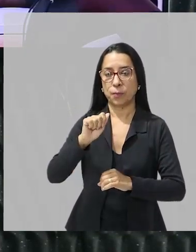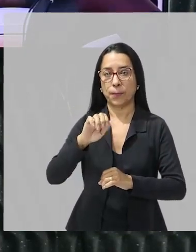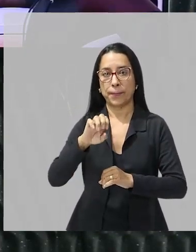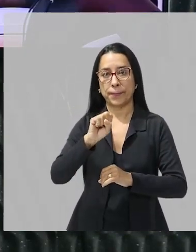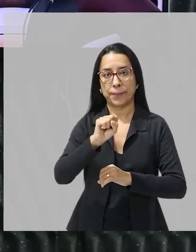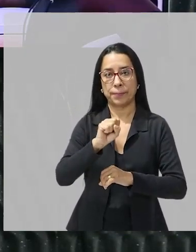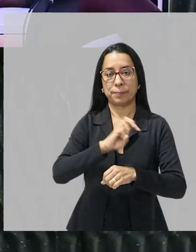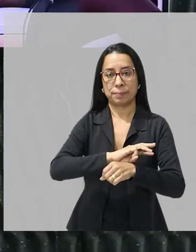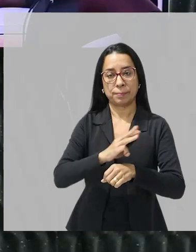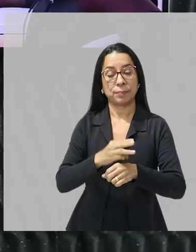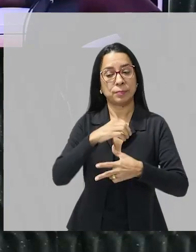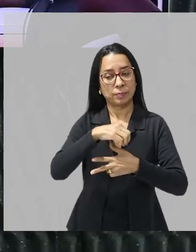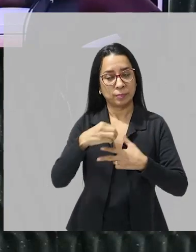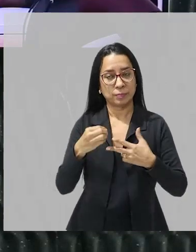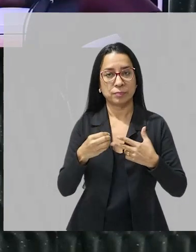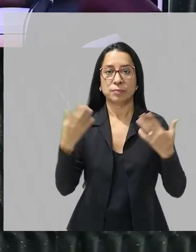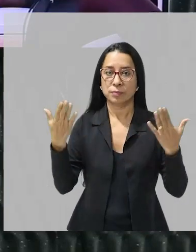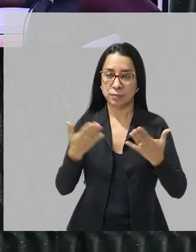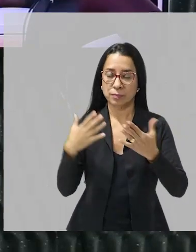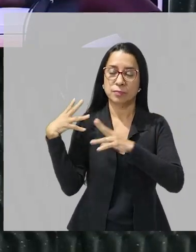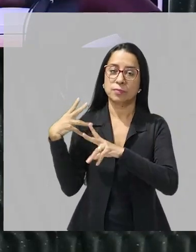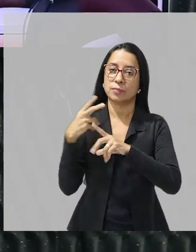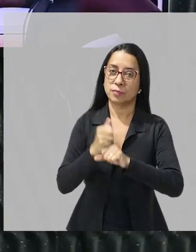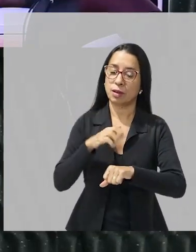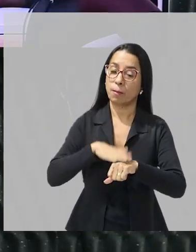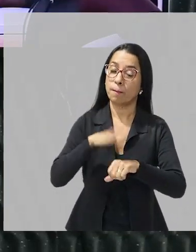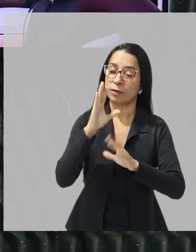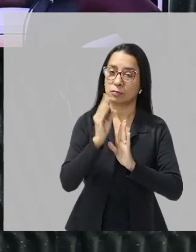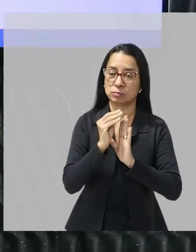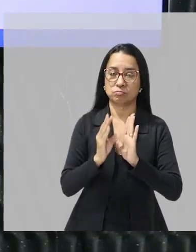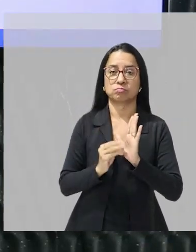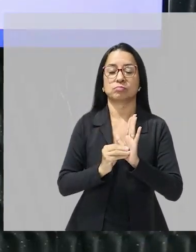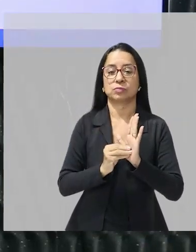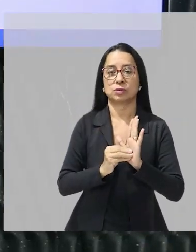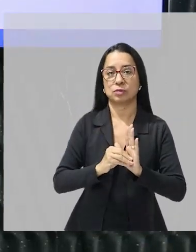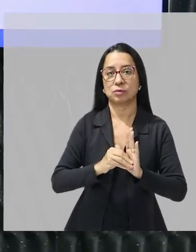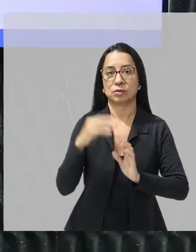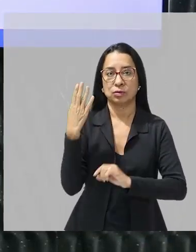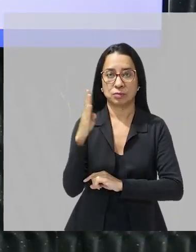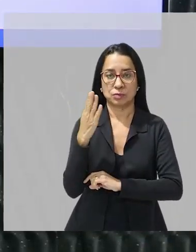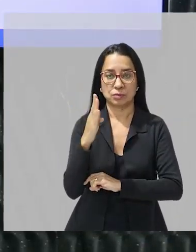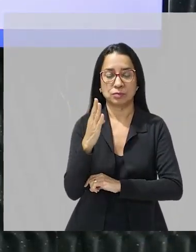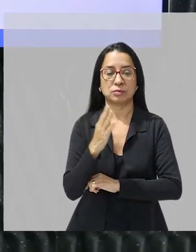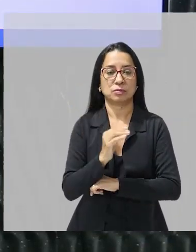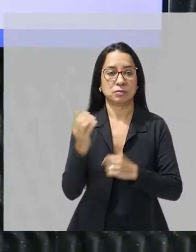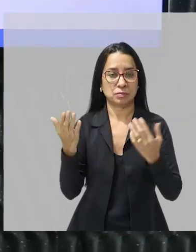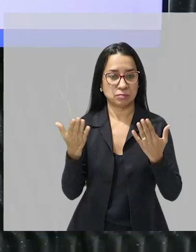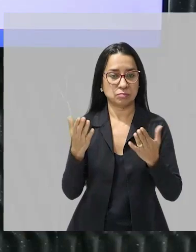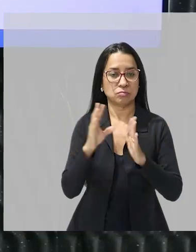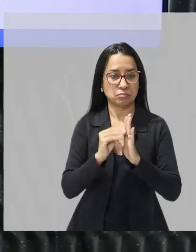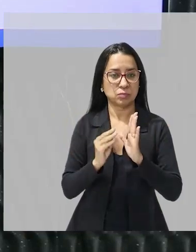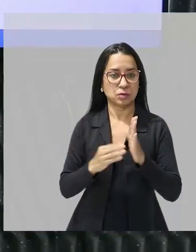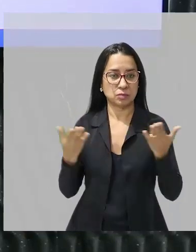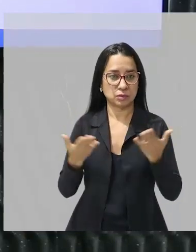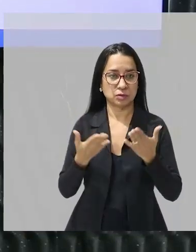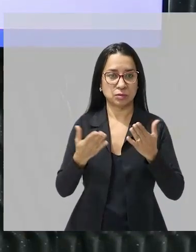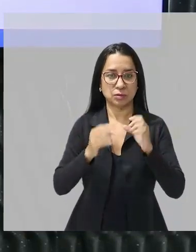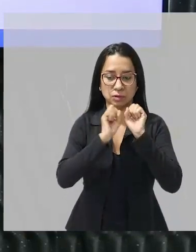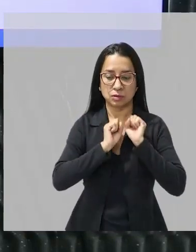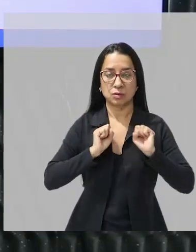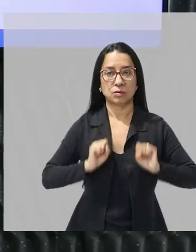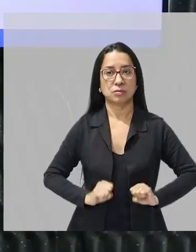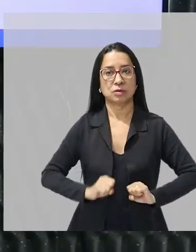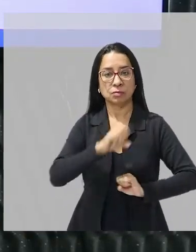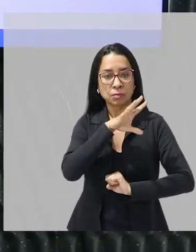A gente vai agora revisar mais o conteúdo de biologia, tá? Esse conteúdo agora que a gente vai revisar é o sistema